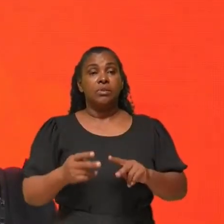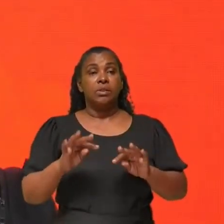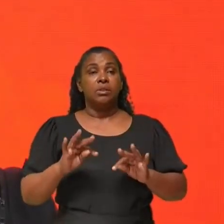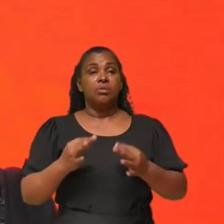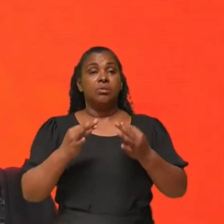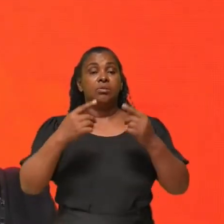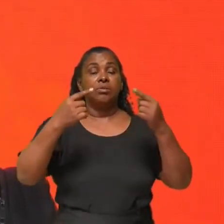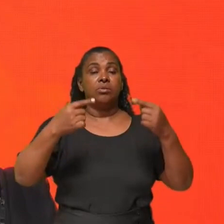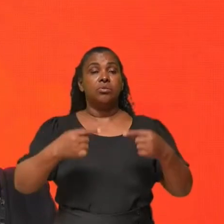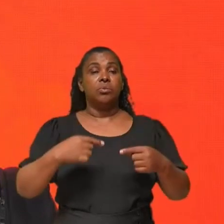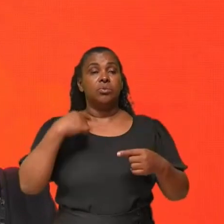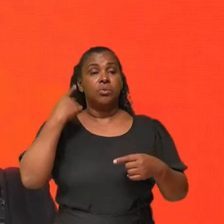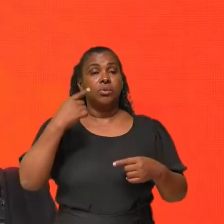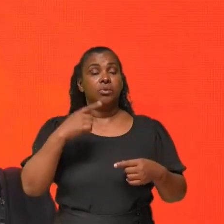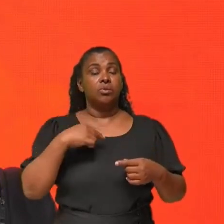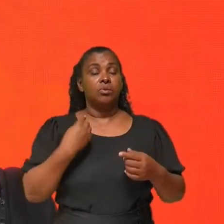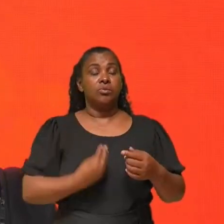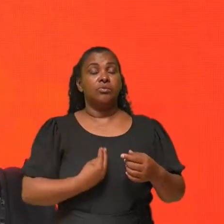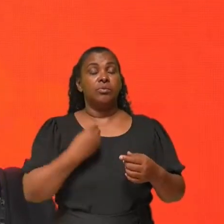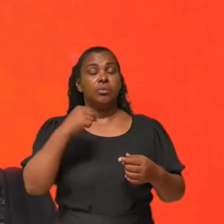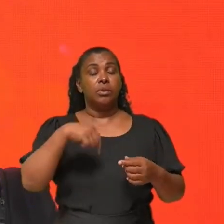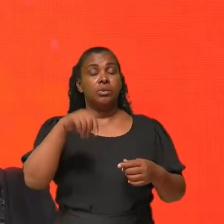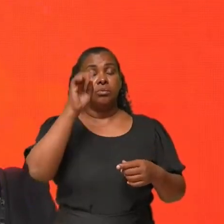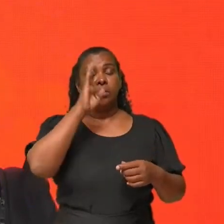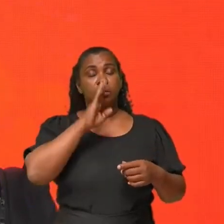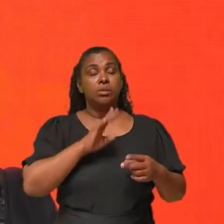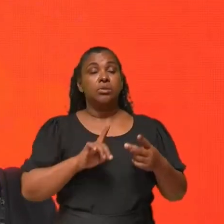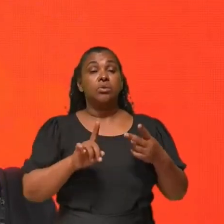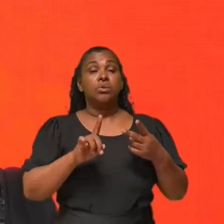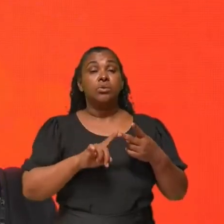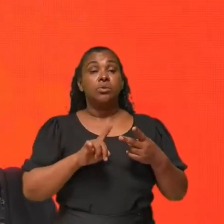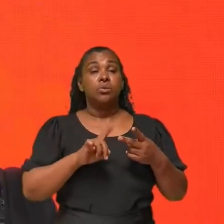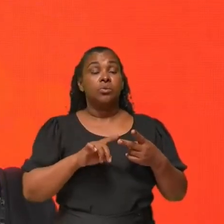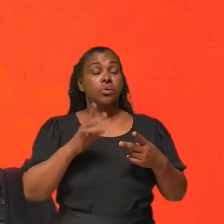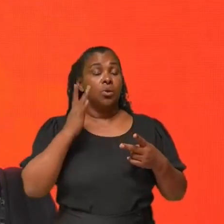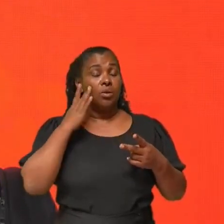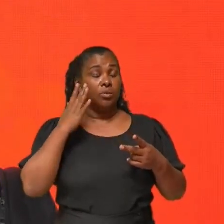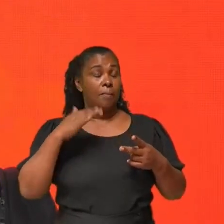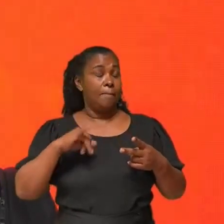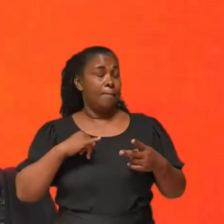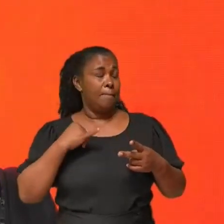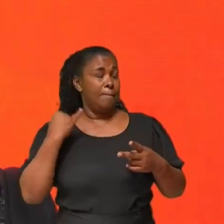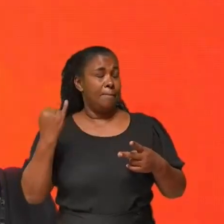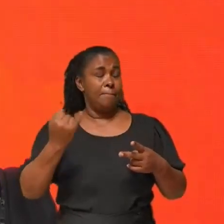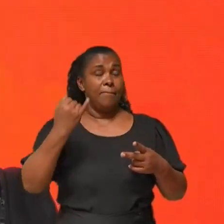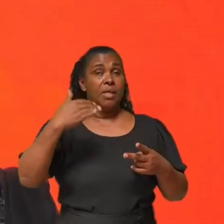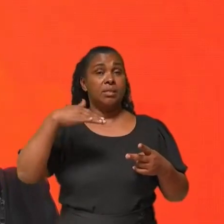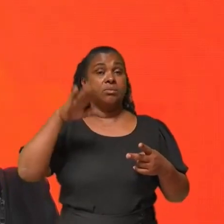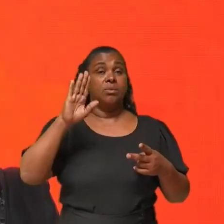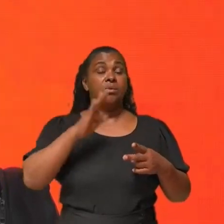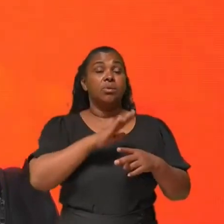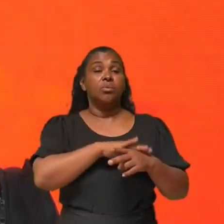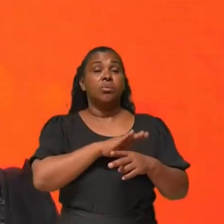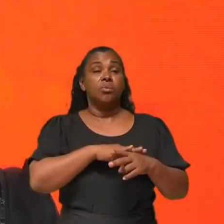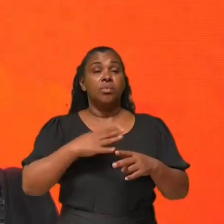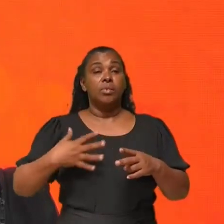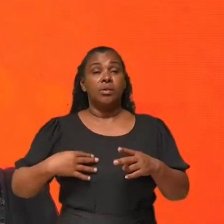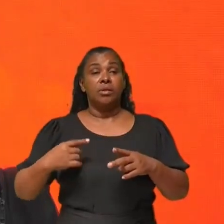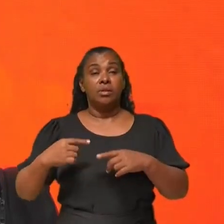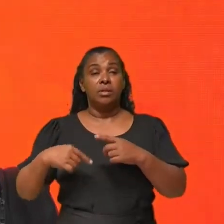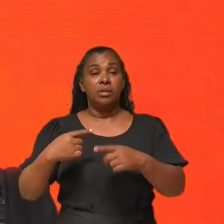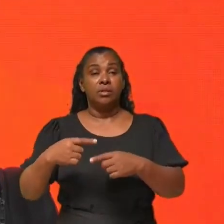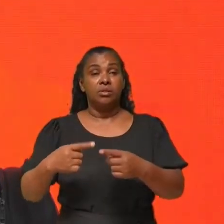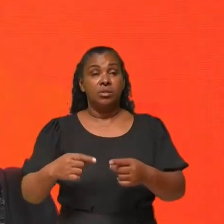Brasil. O segundo, e talvez mais polêmicos, pelo momento intergeracional que nós vemos no PT, é a compreensão de que a